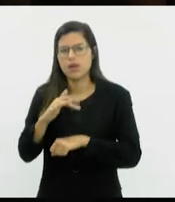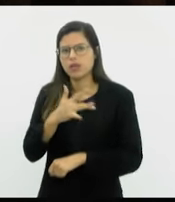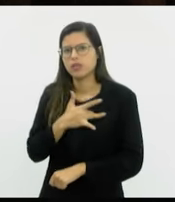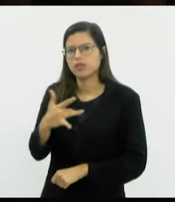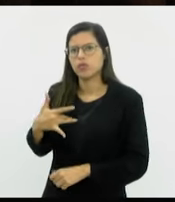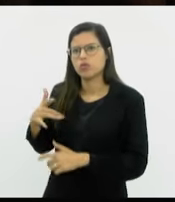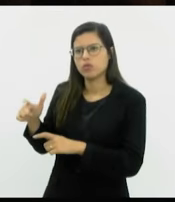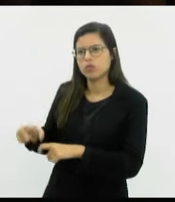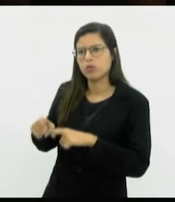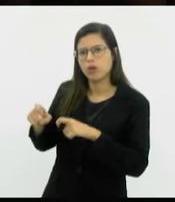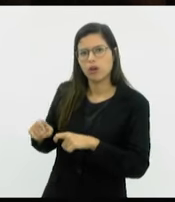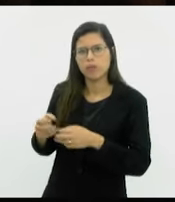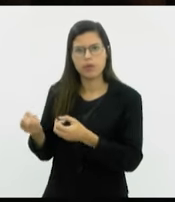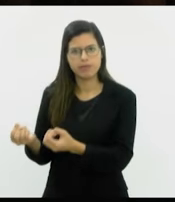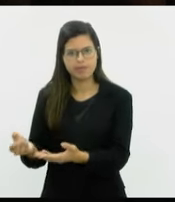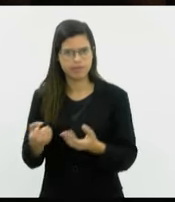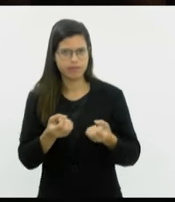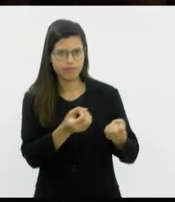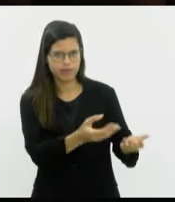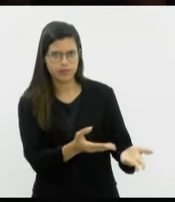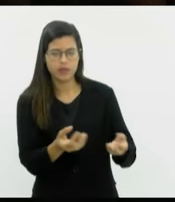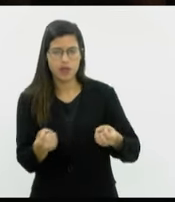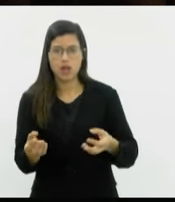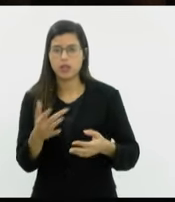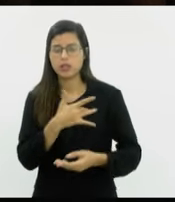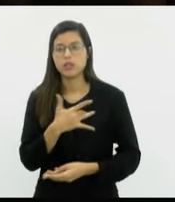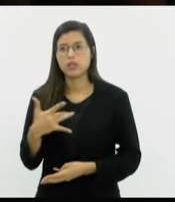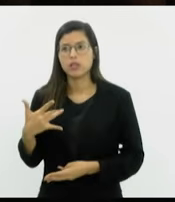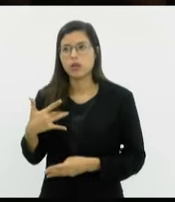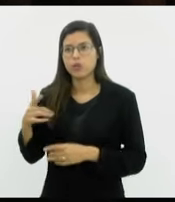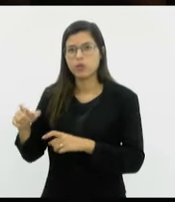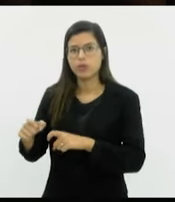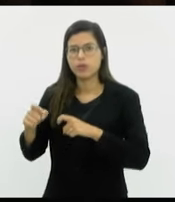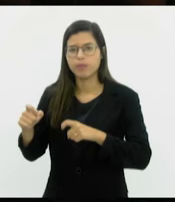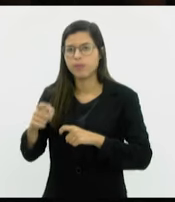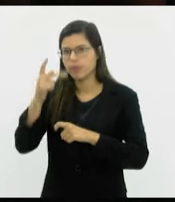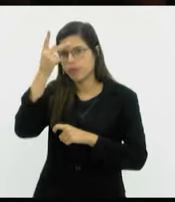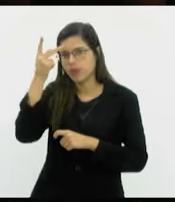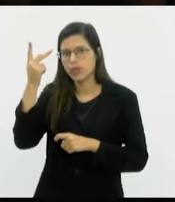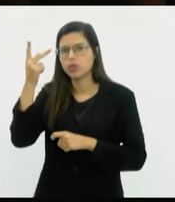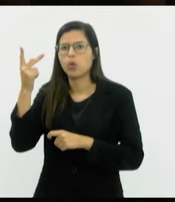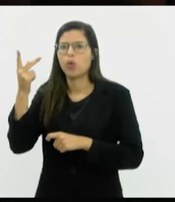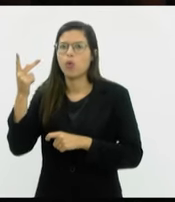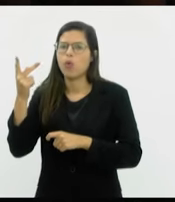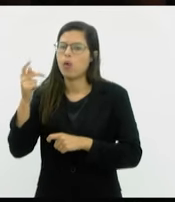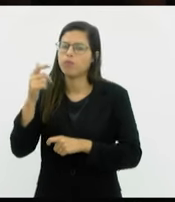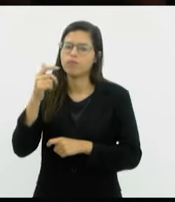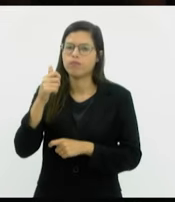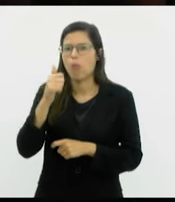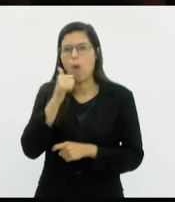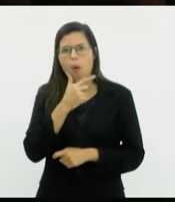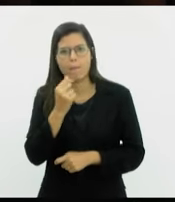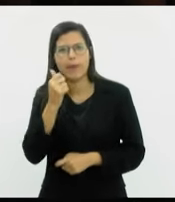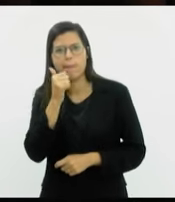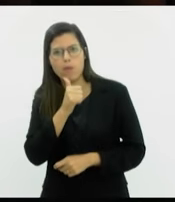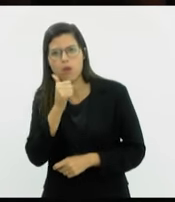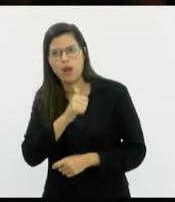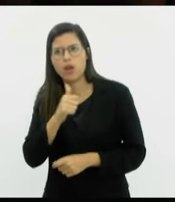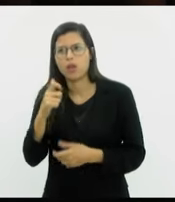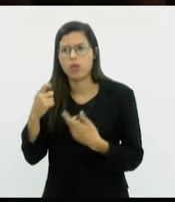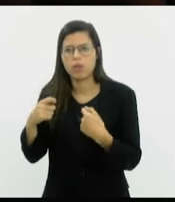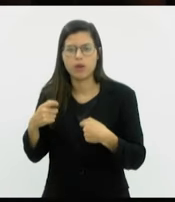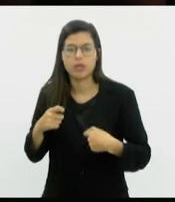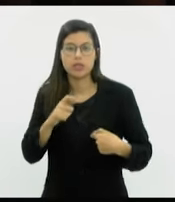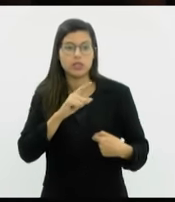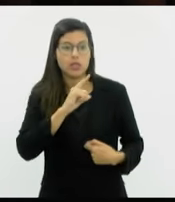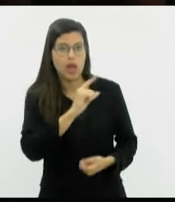aos recantos do interior, na zona rural, para que o pequeno produtor rural, para que a mulher rural, não precise sair do seu